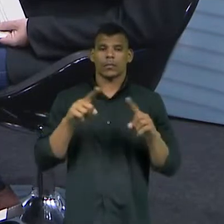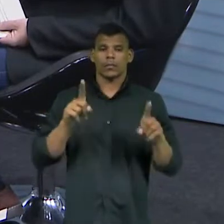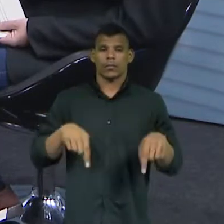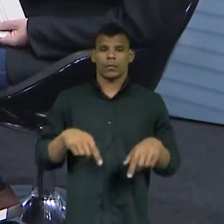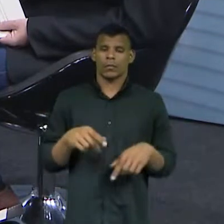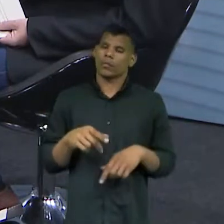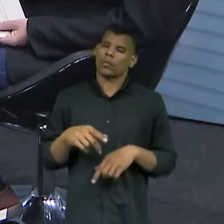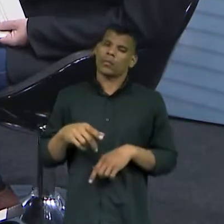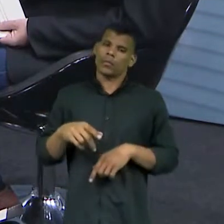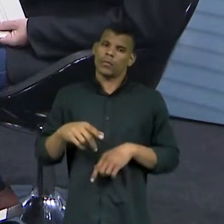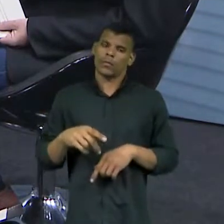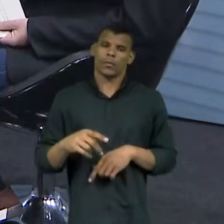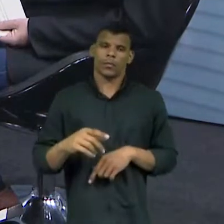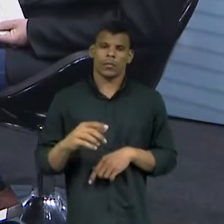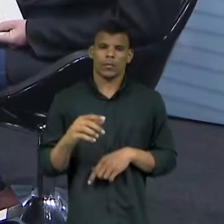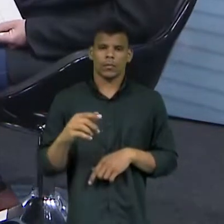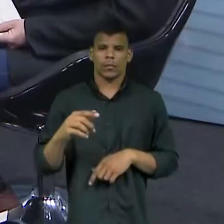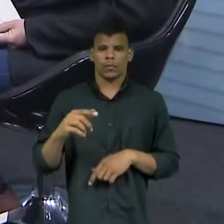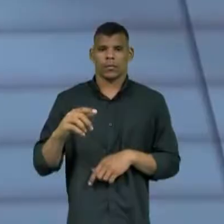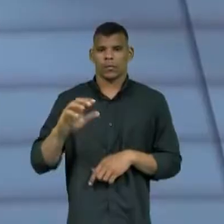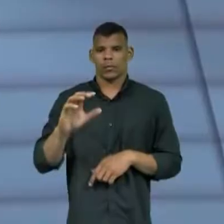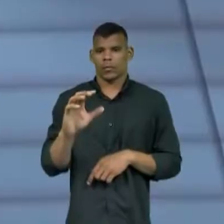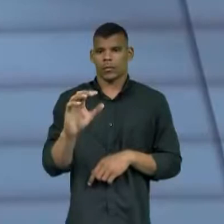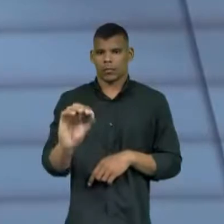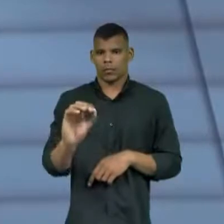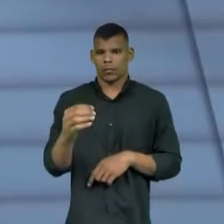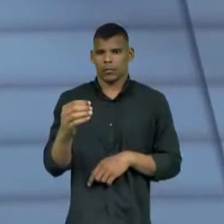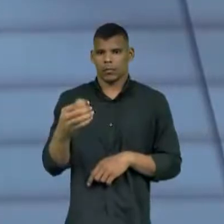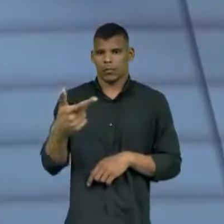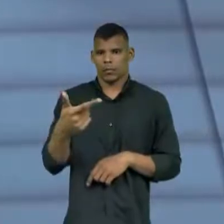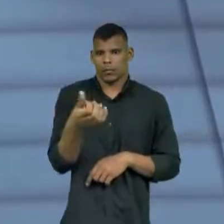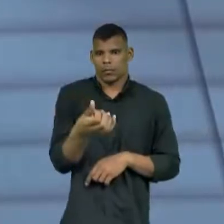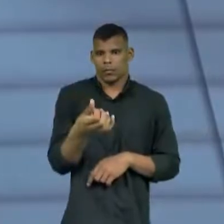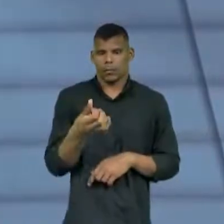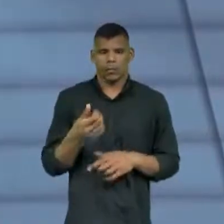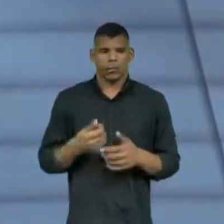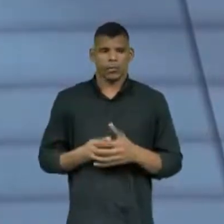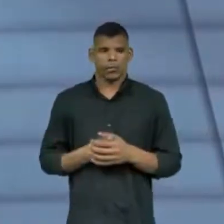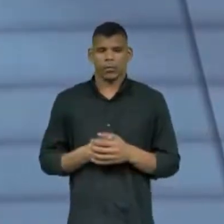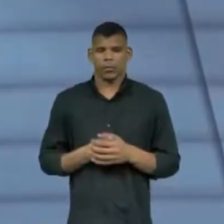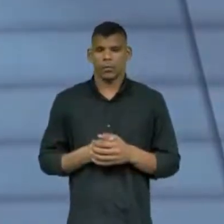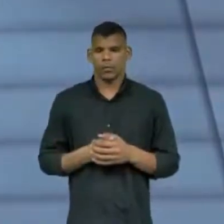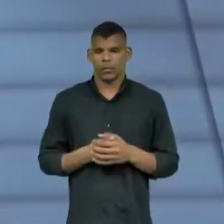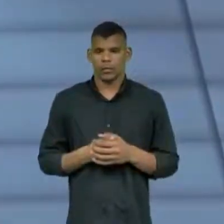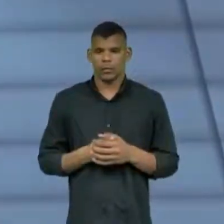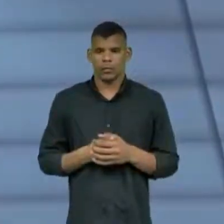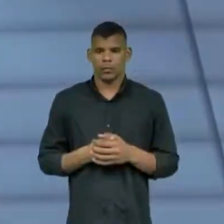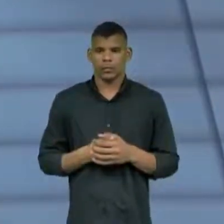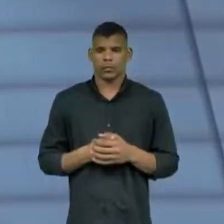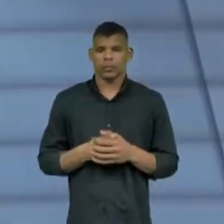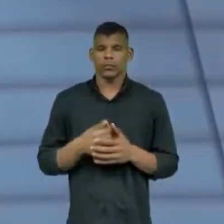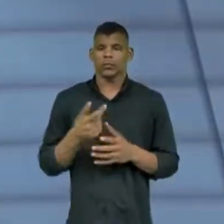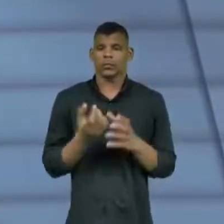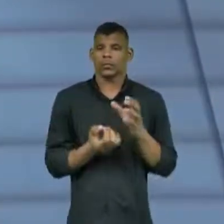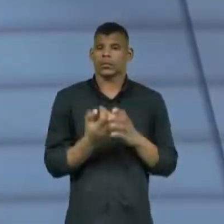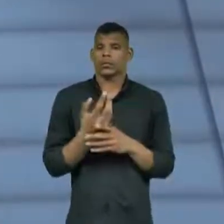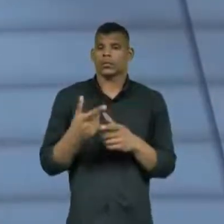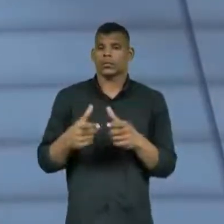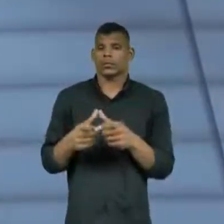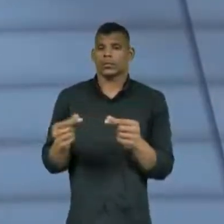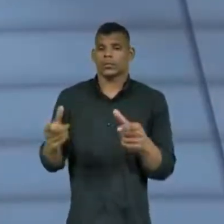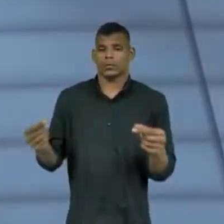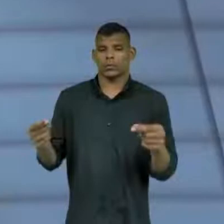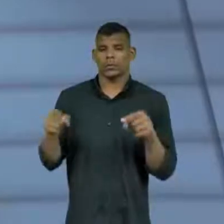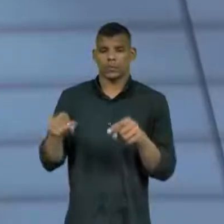na COP26 no ano passado em Glasgow, tinha no pavilhão... Na Escócia. Na Escócia, no pavilhão do Japão, mostrava